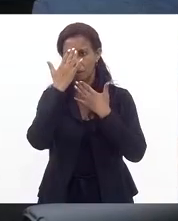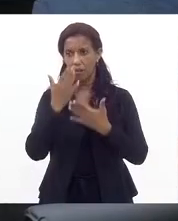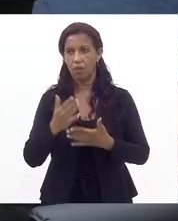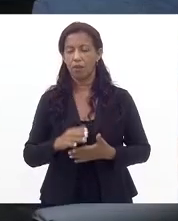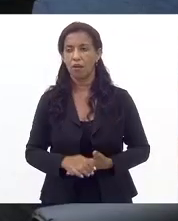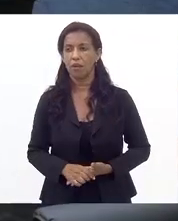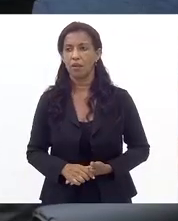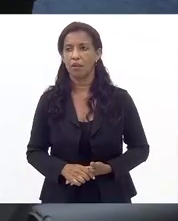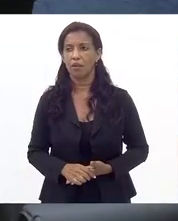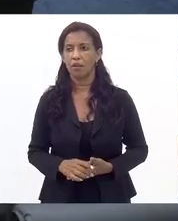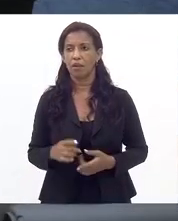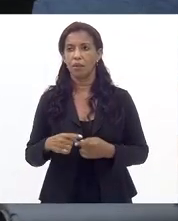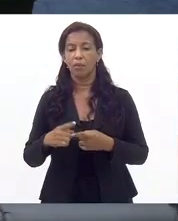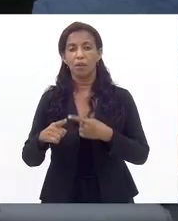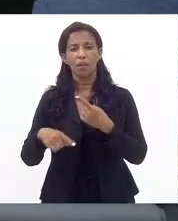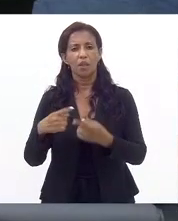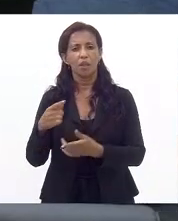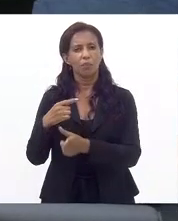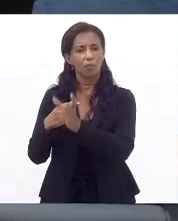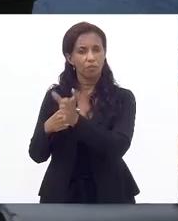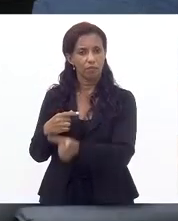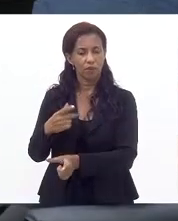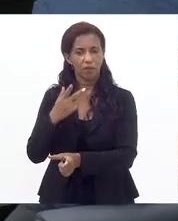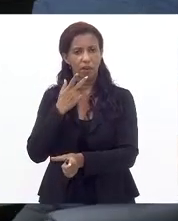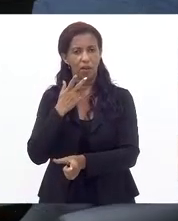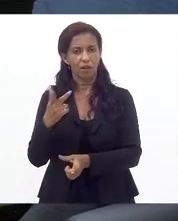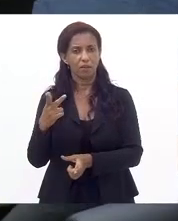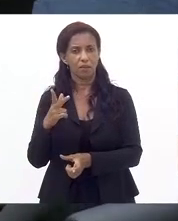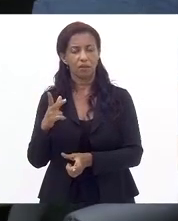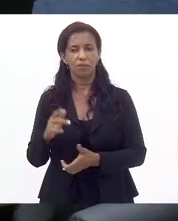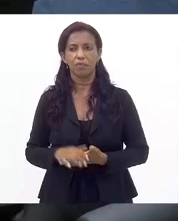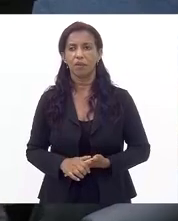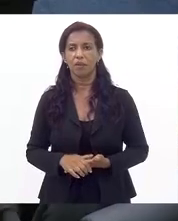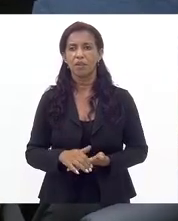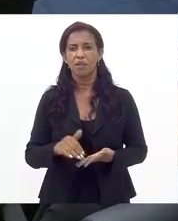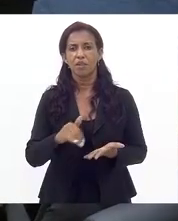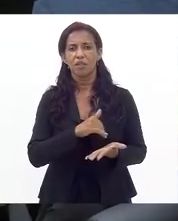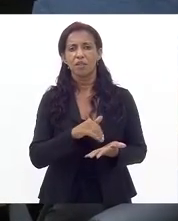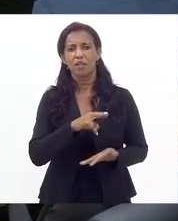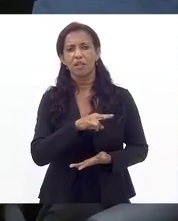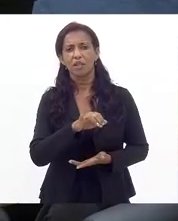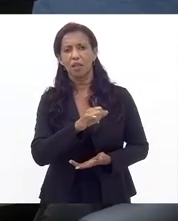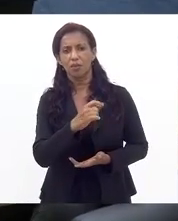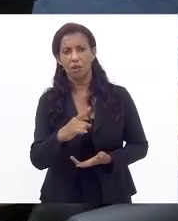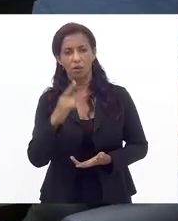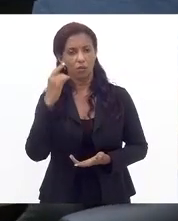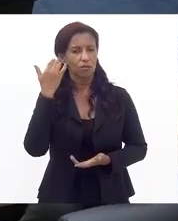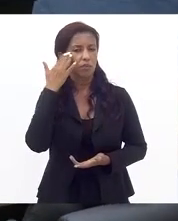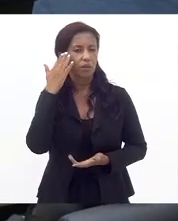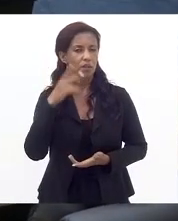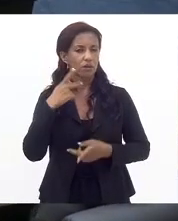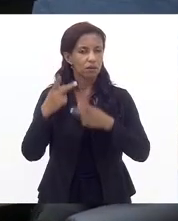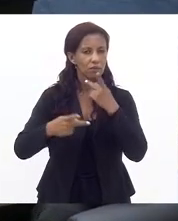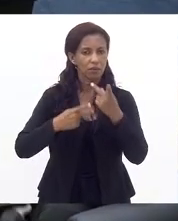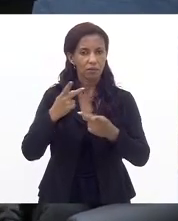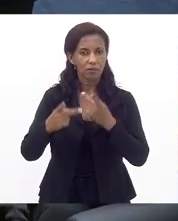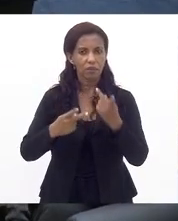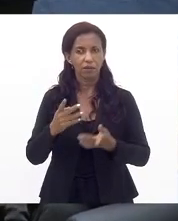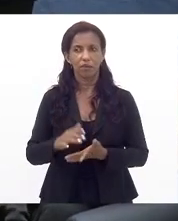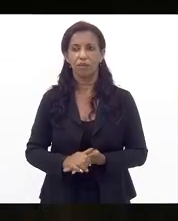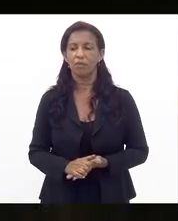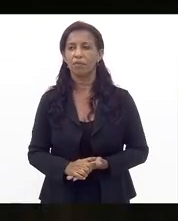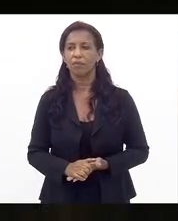que ele sabe que depois da fala doutor Leonardo Eu queria comentar secretário Nelson Rocha eu entendo como o senhor fala